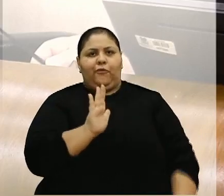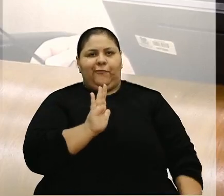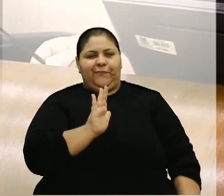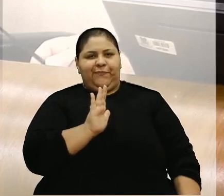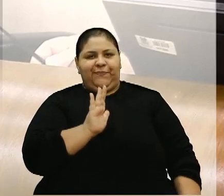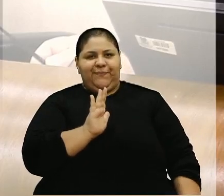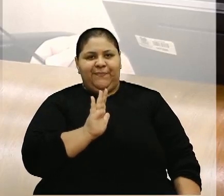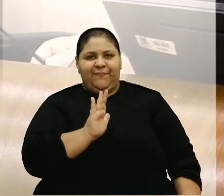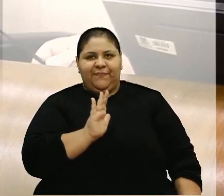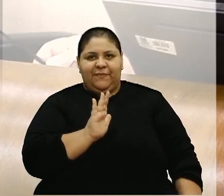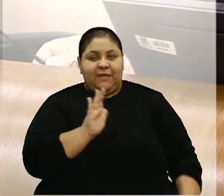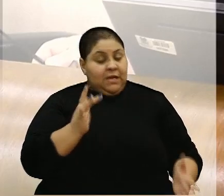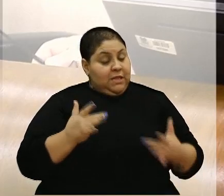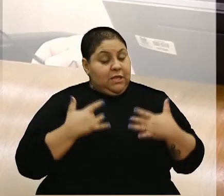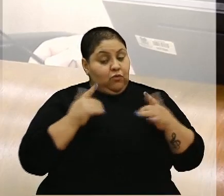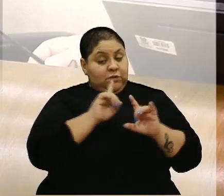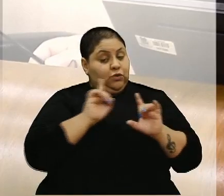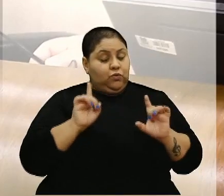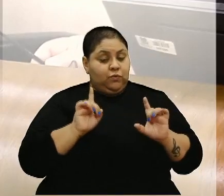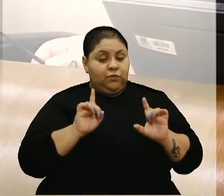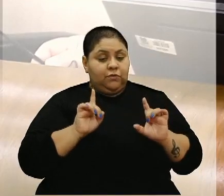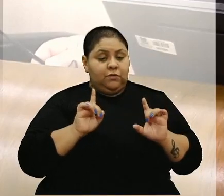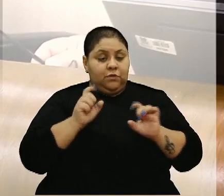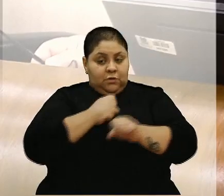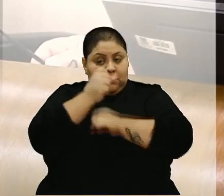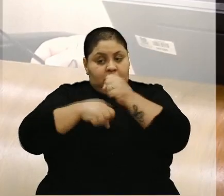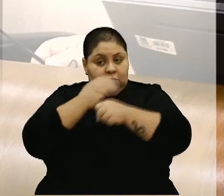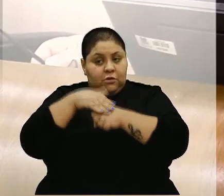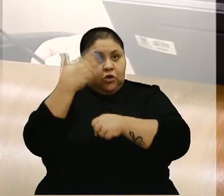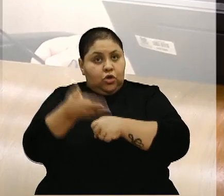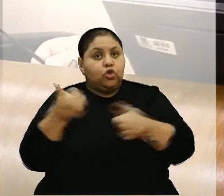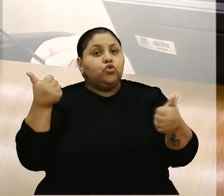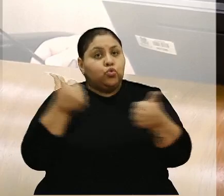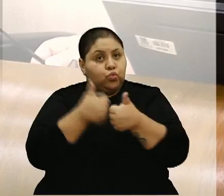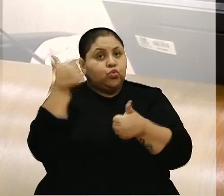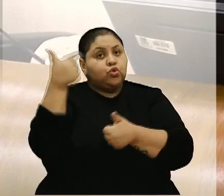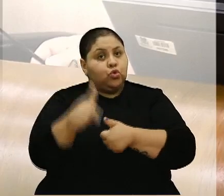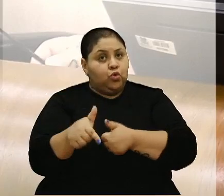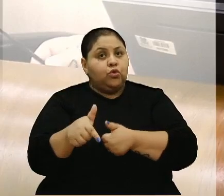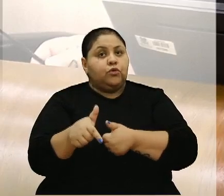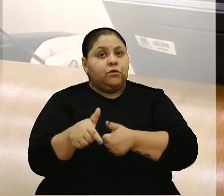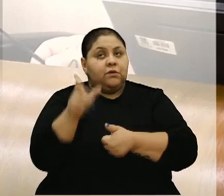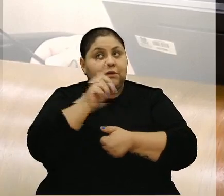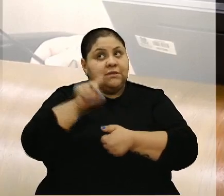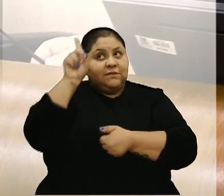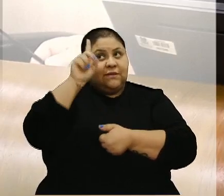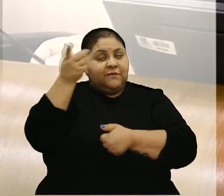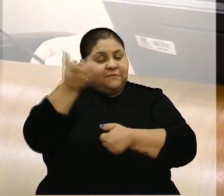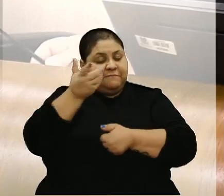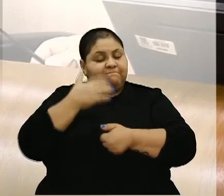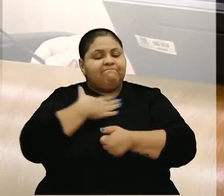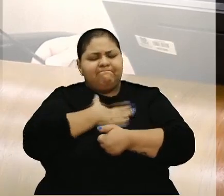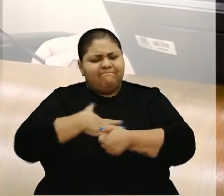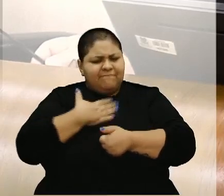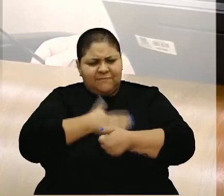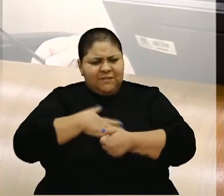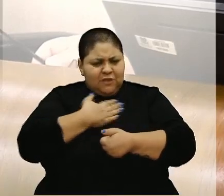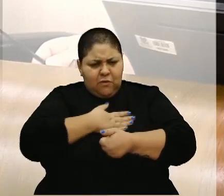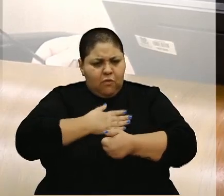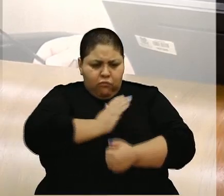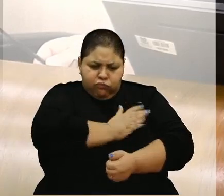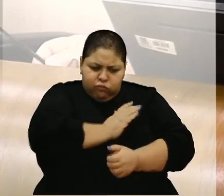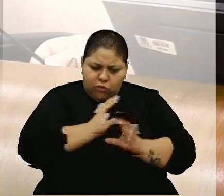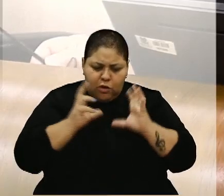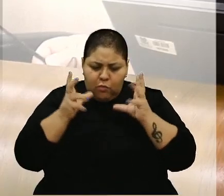até breve. Não se assuste que o ano que vem nós vamos estar aqui juntos, se Deus quiser. Então, o meu desejo do fundo do meu coração, por